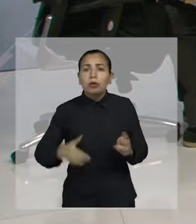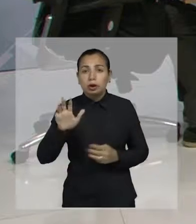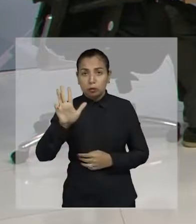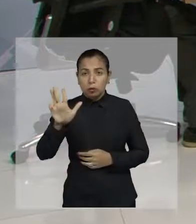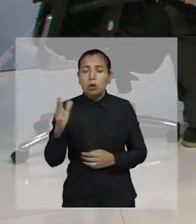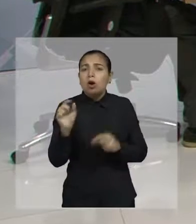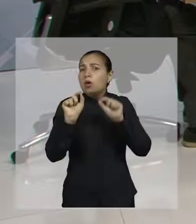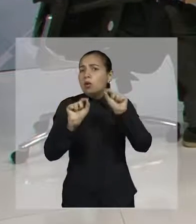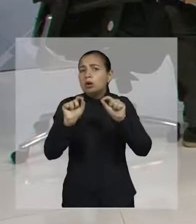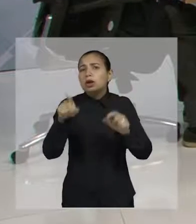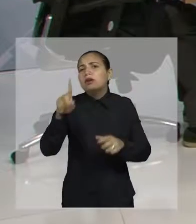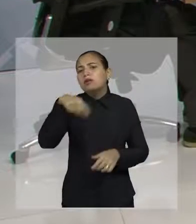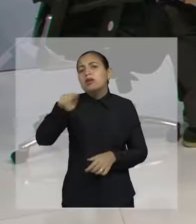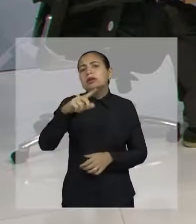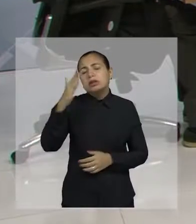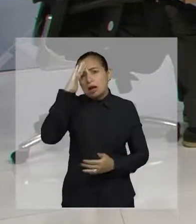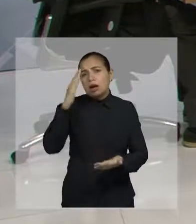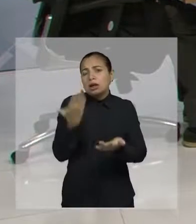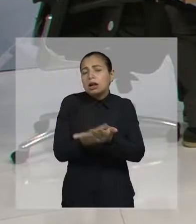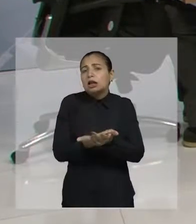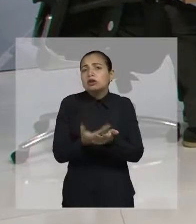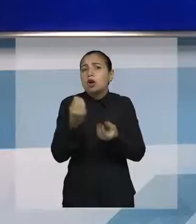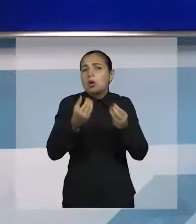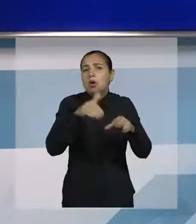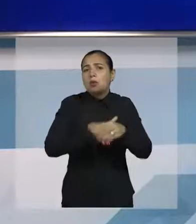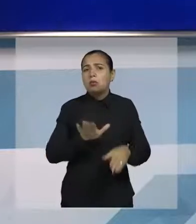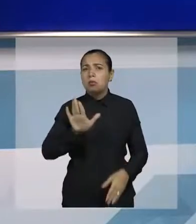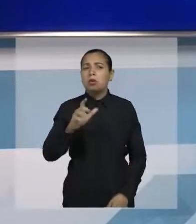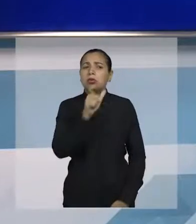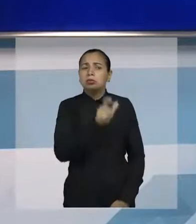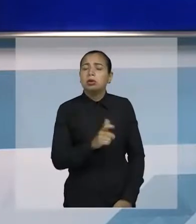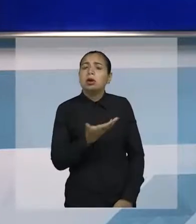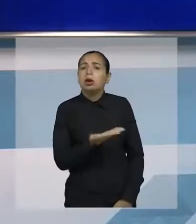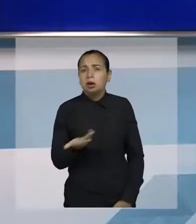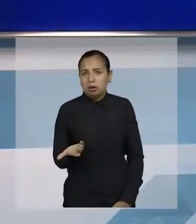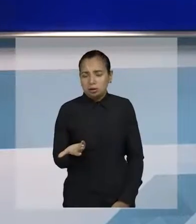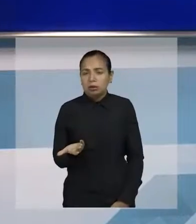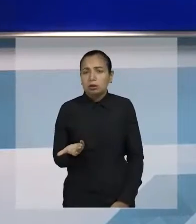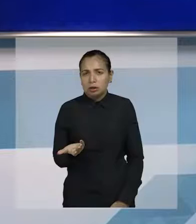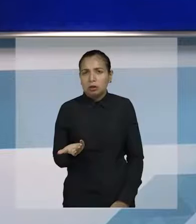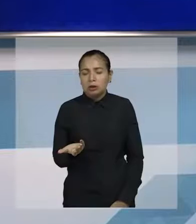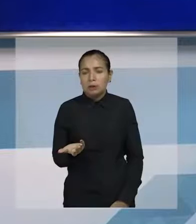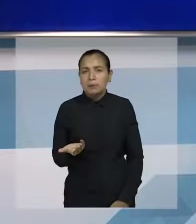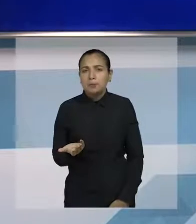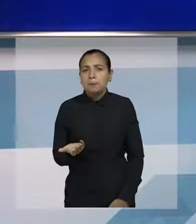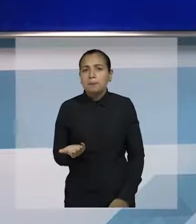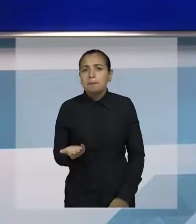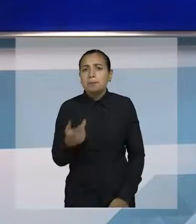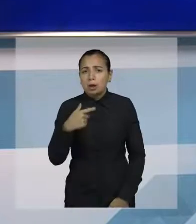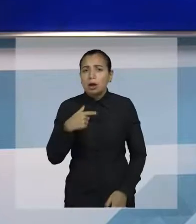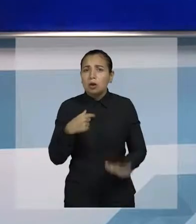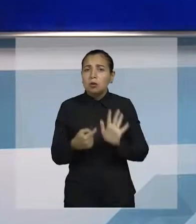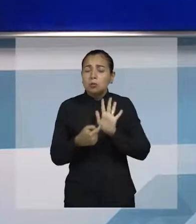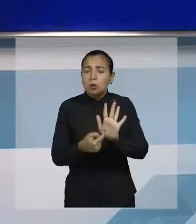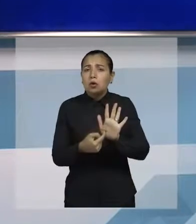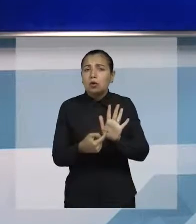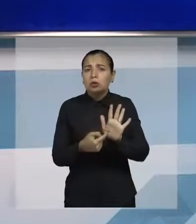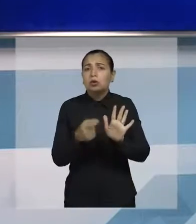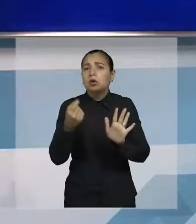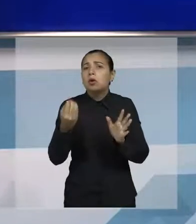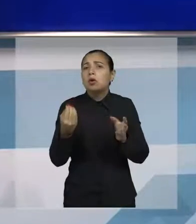que vocês entendem essa candidatura dele sem a menor condição? Assim, eu estou colocando aqui como Pilatos no